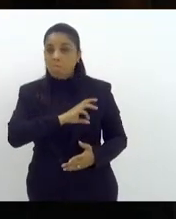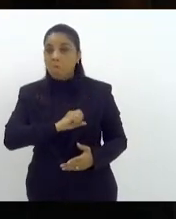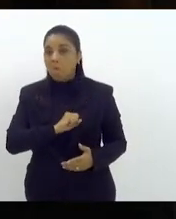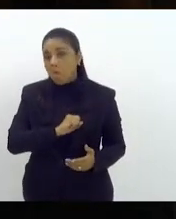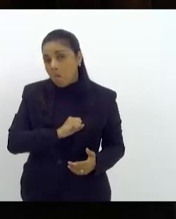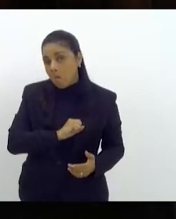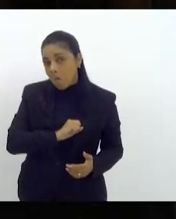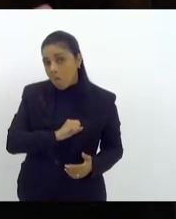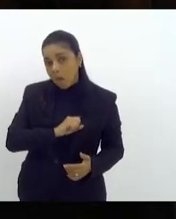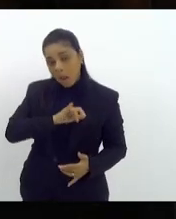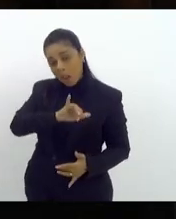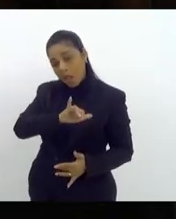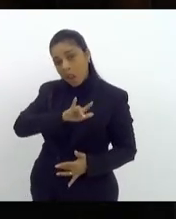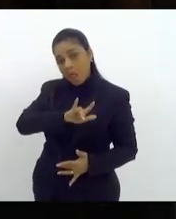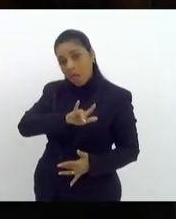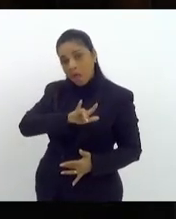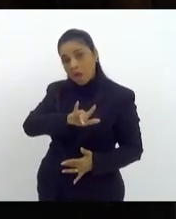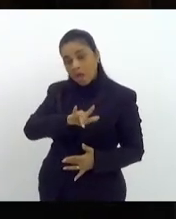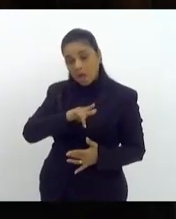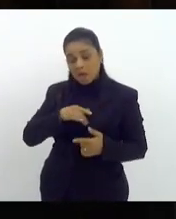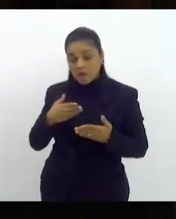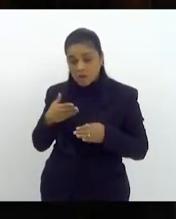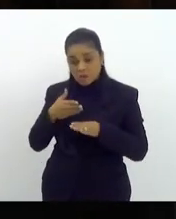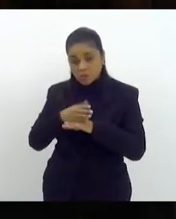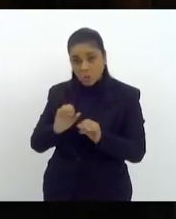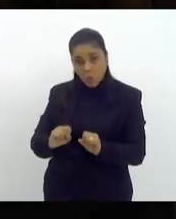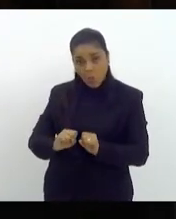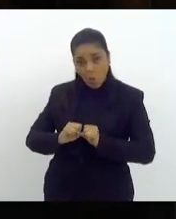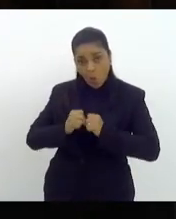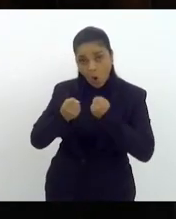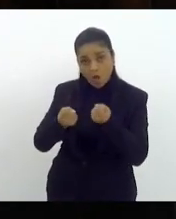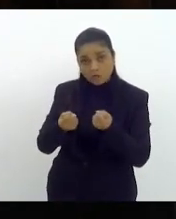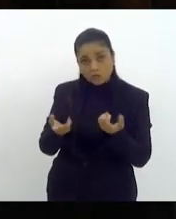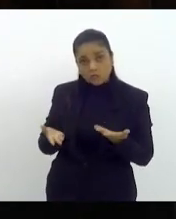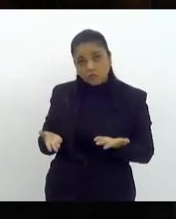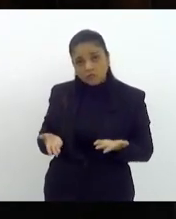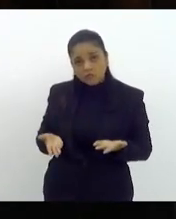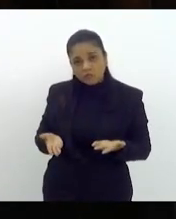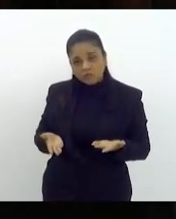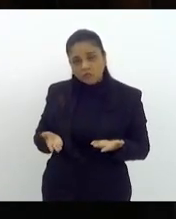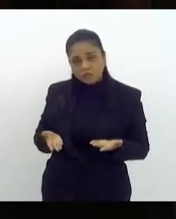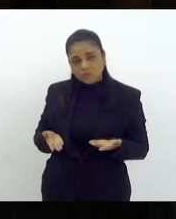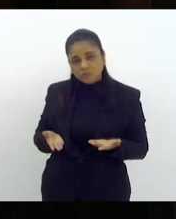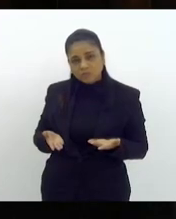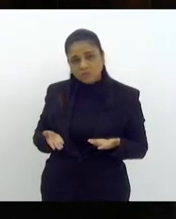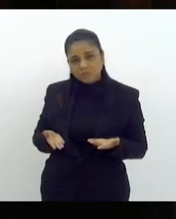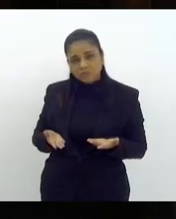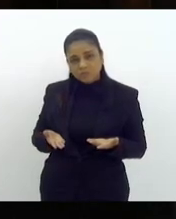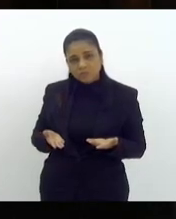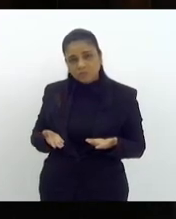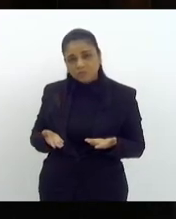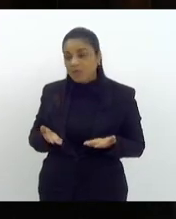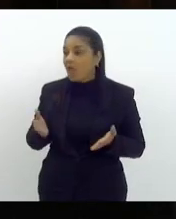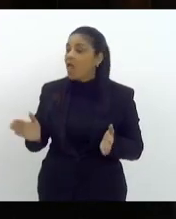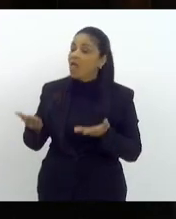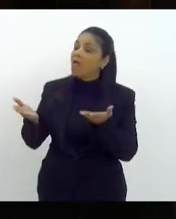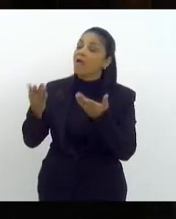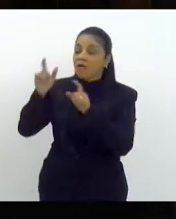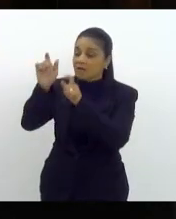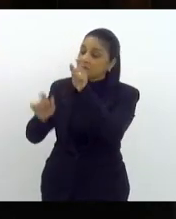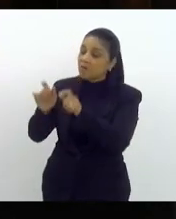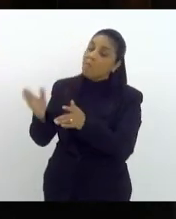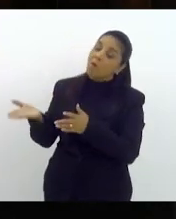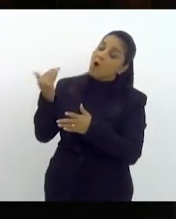foi justamente o governo que entrou cheio de ódio gente vamos embora então a luz então